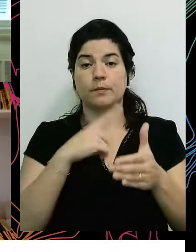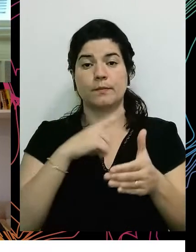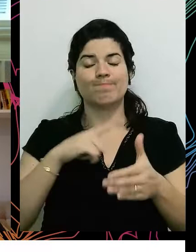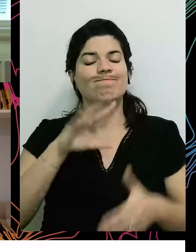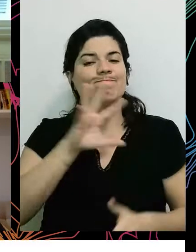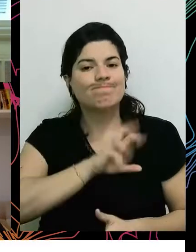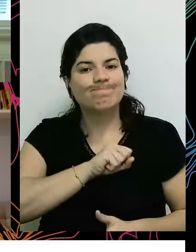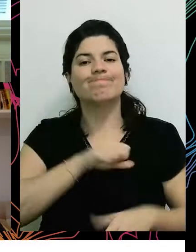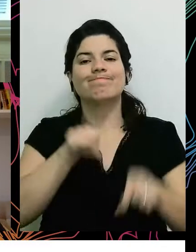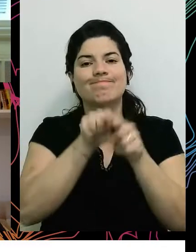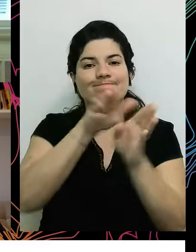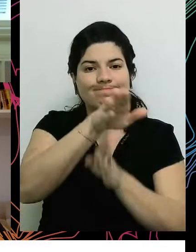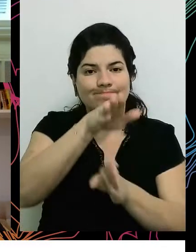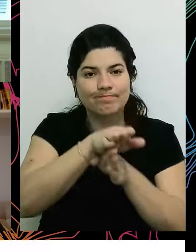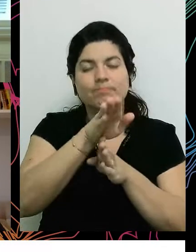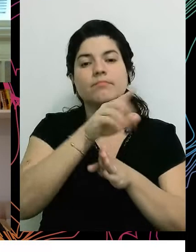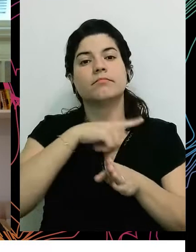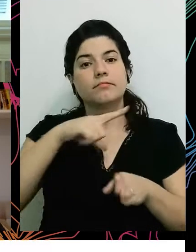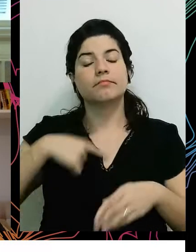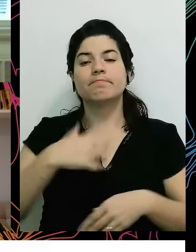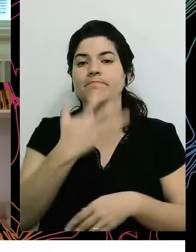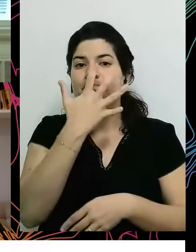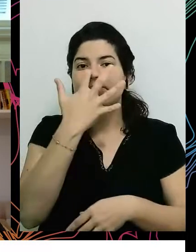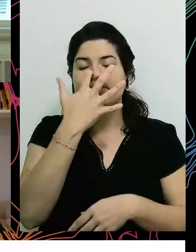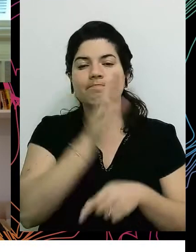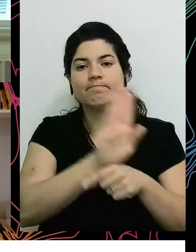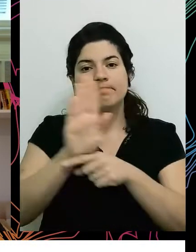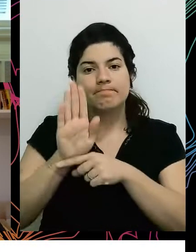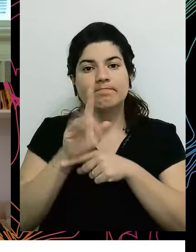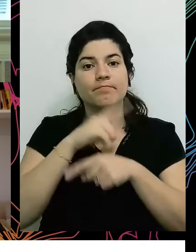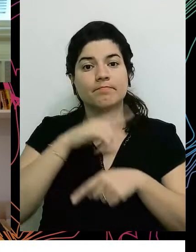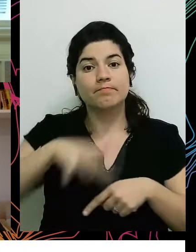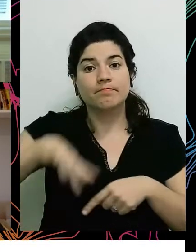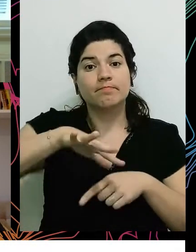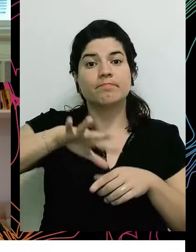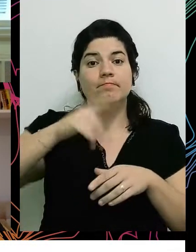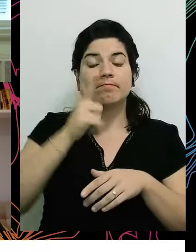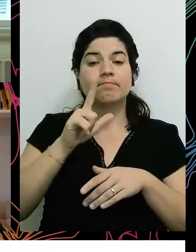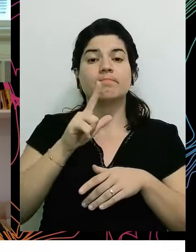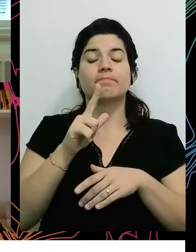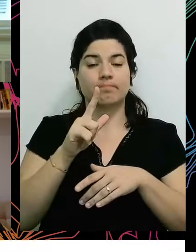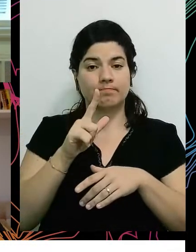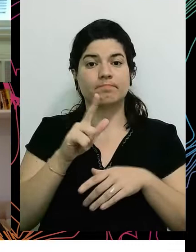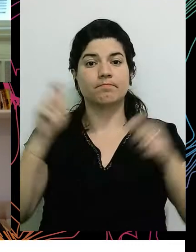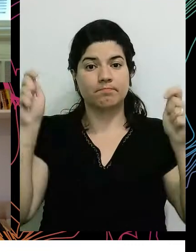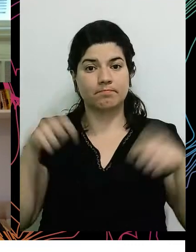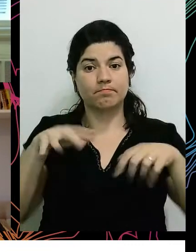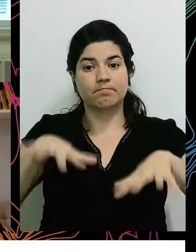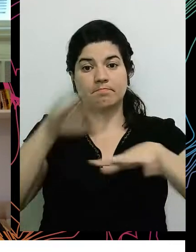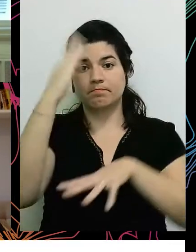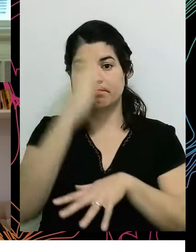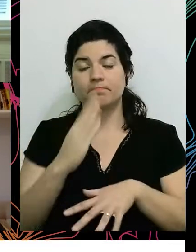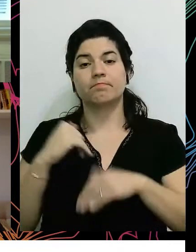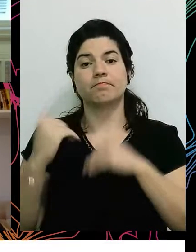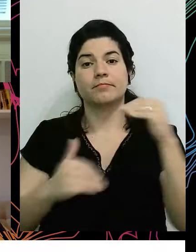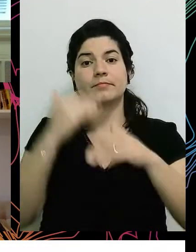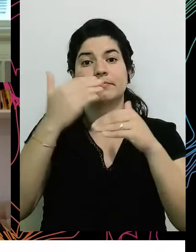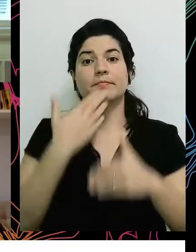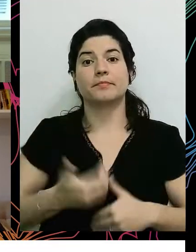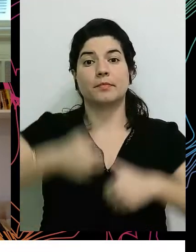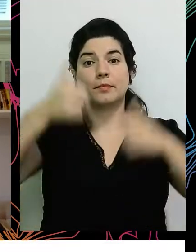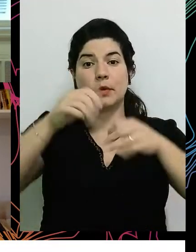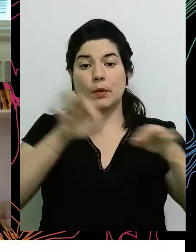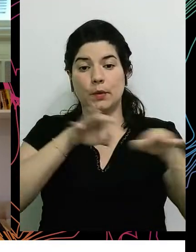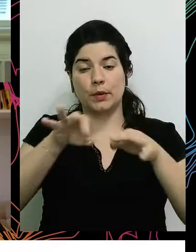e orientação externa para inspirar uma equipe e alcançar o potencial de óleo e gás do Brasil e desenvolver a organização